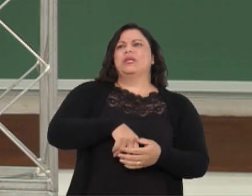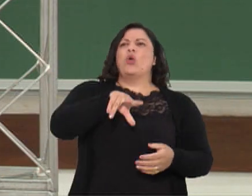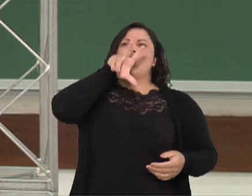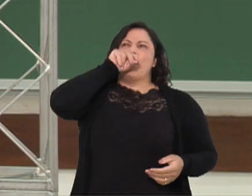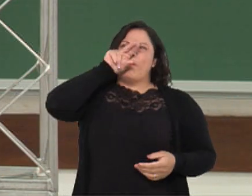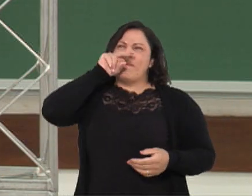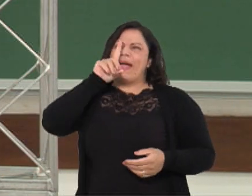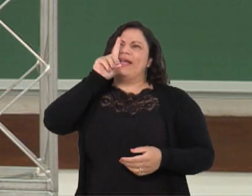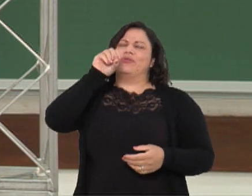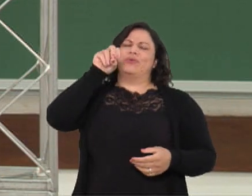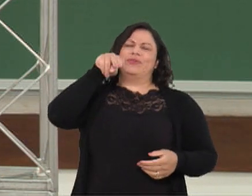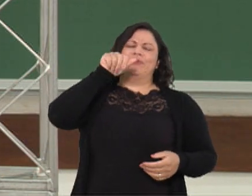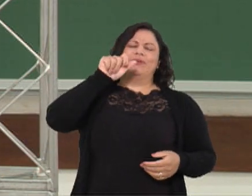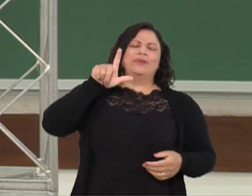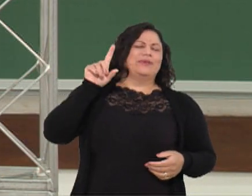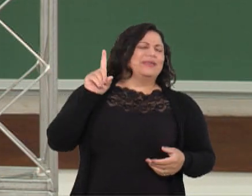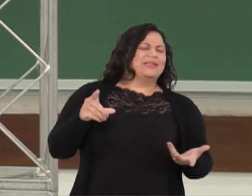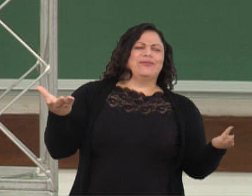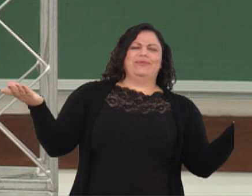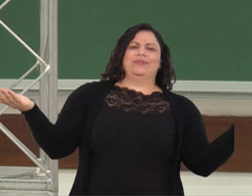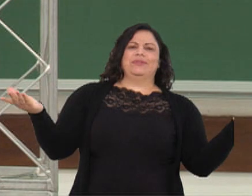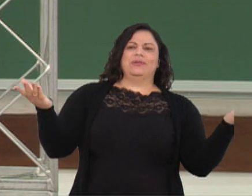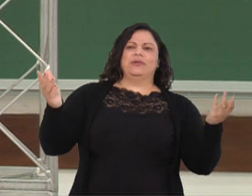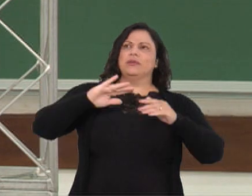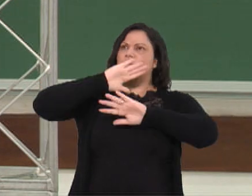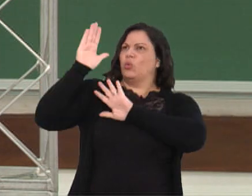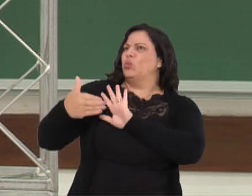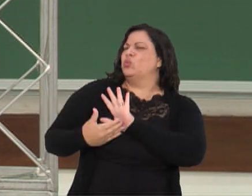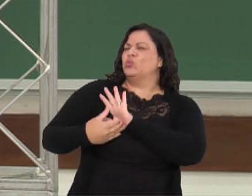Donald e tudo mais das vidas. Será que tudo aquilo é